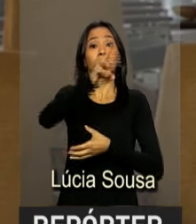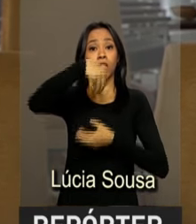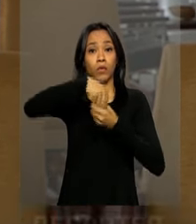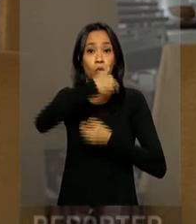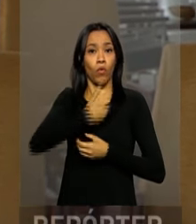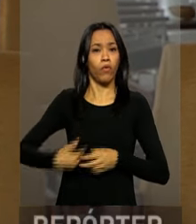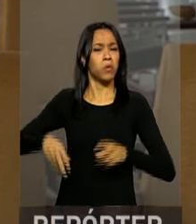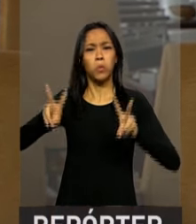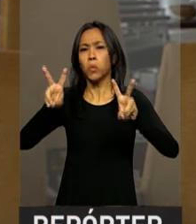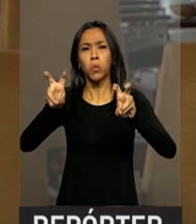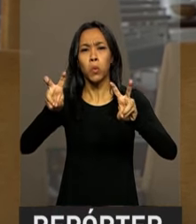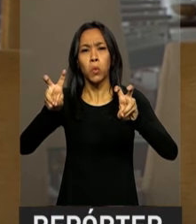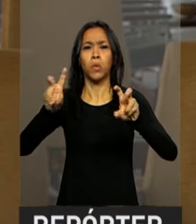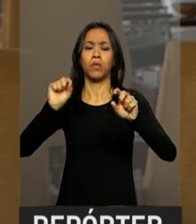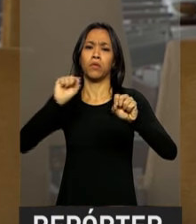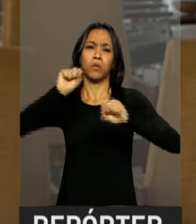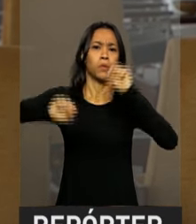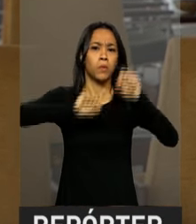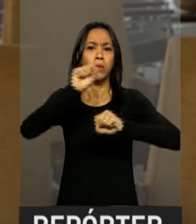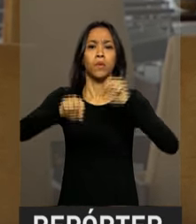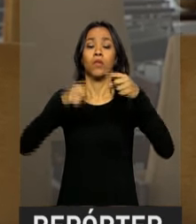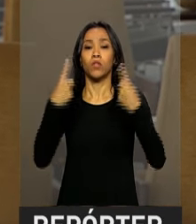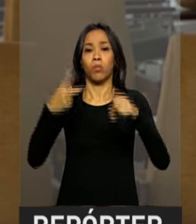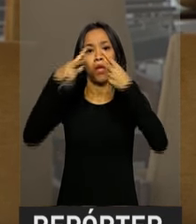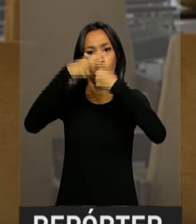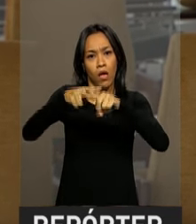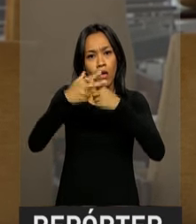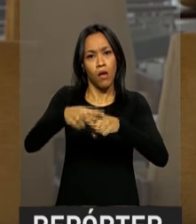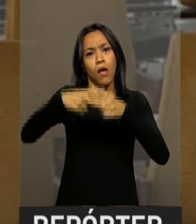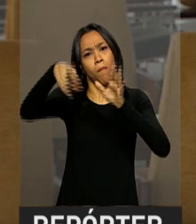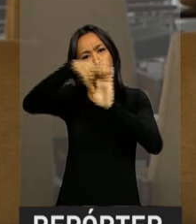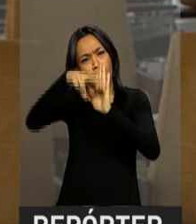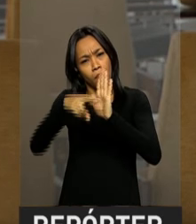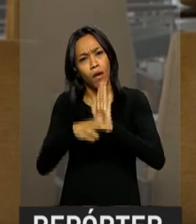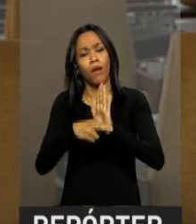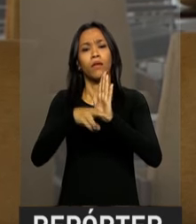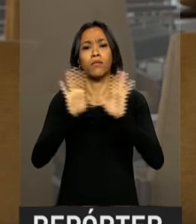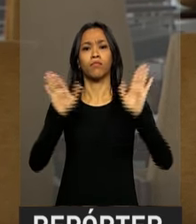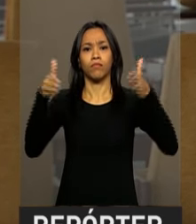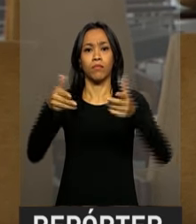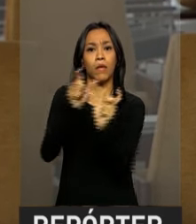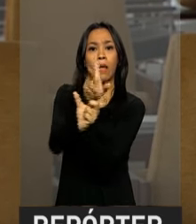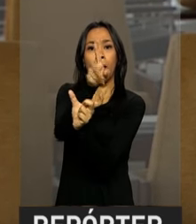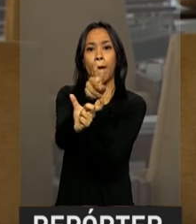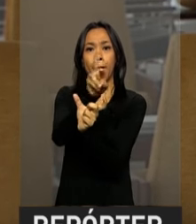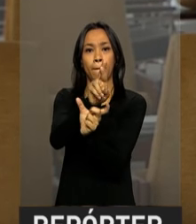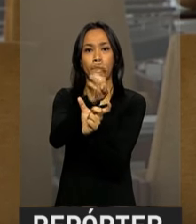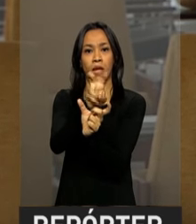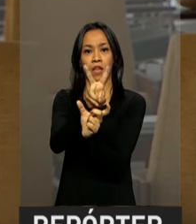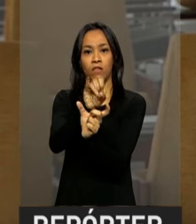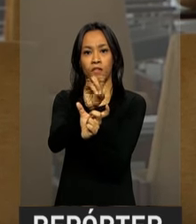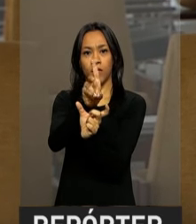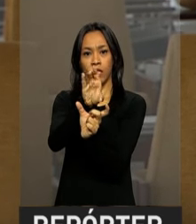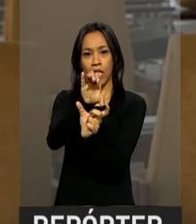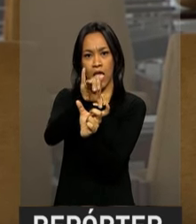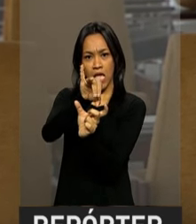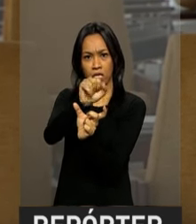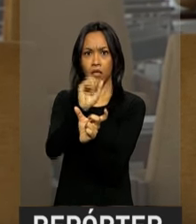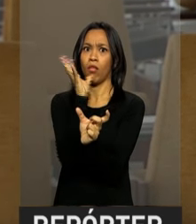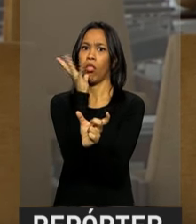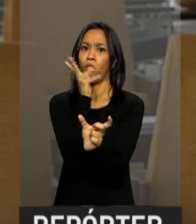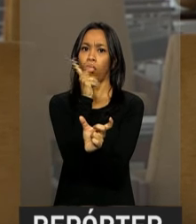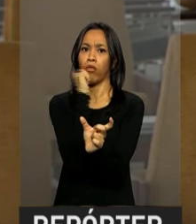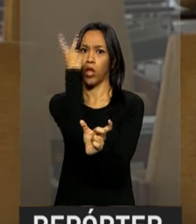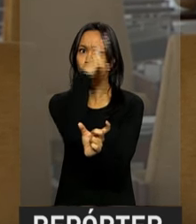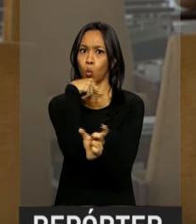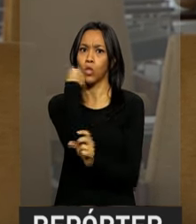questão da Previdência Social é a primeira reunião desse grupo de trabalho essa reunião já dura quase 2 horas e